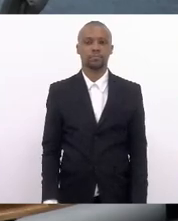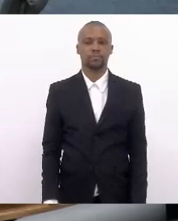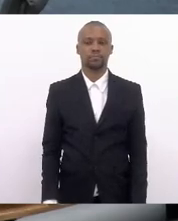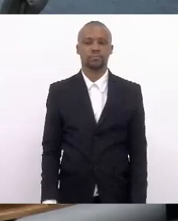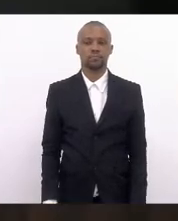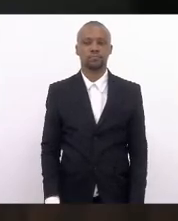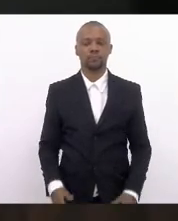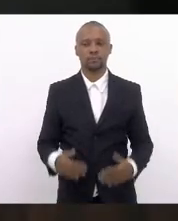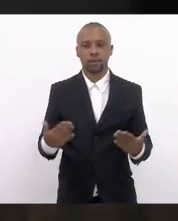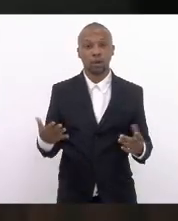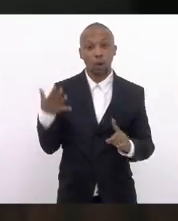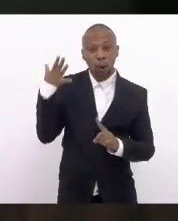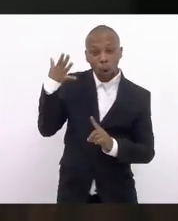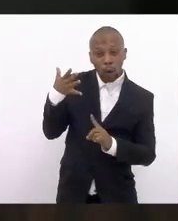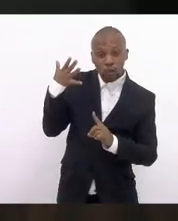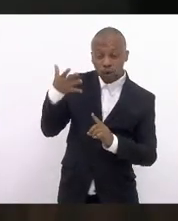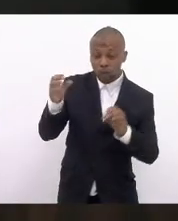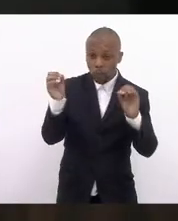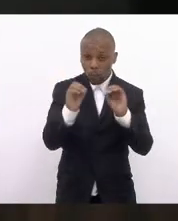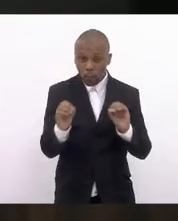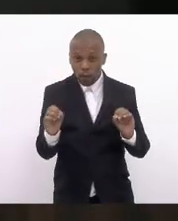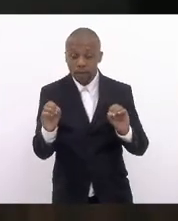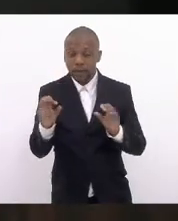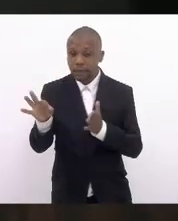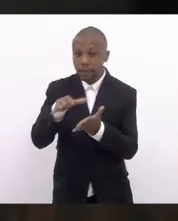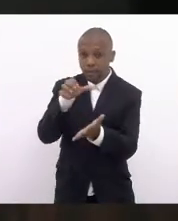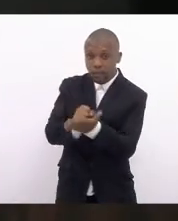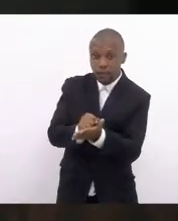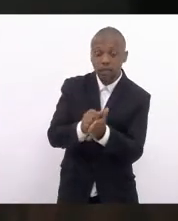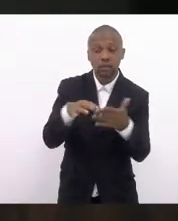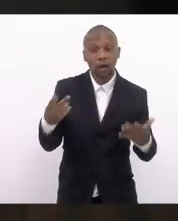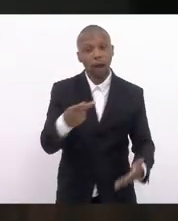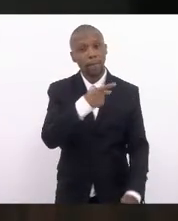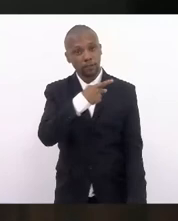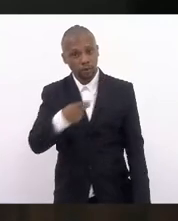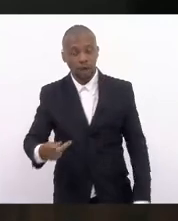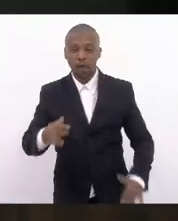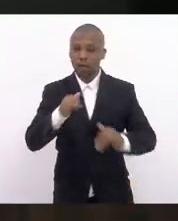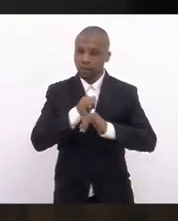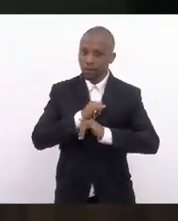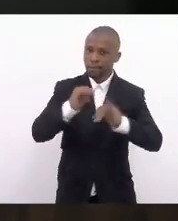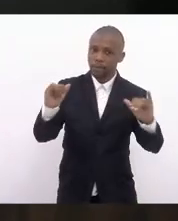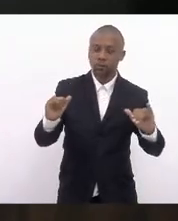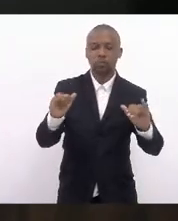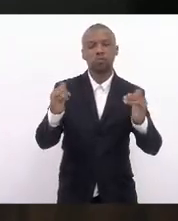Não havendo mais oradores inscritos, a presidência